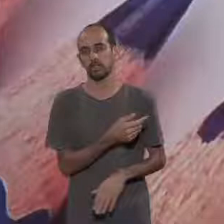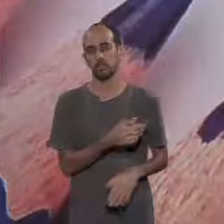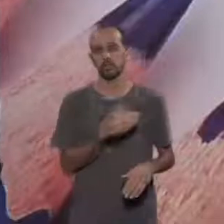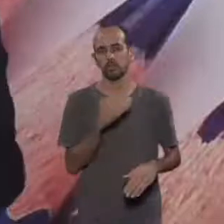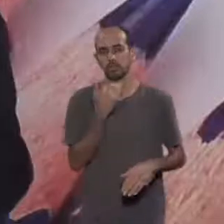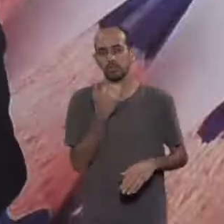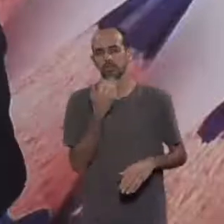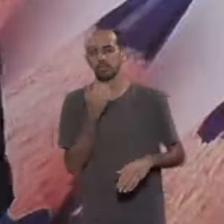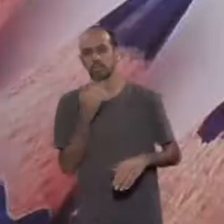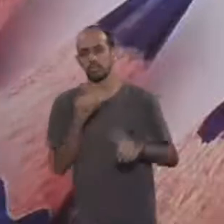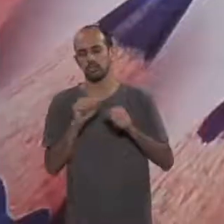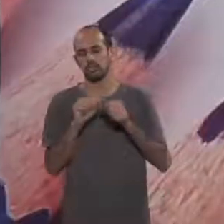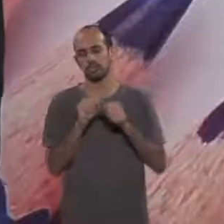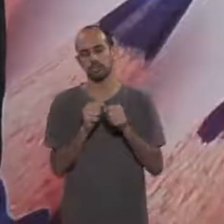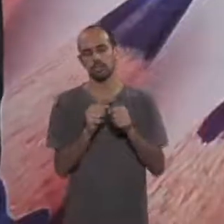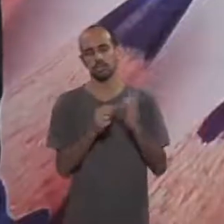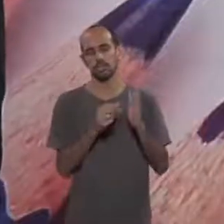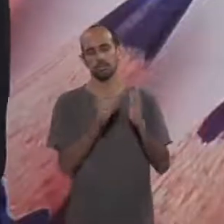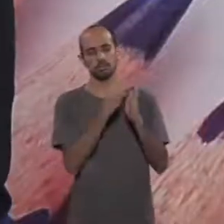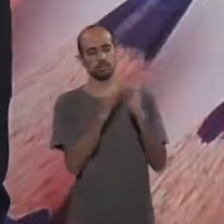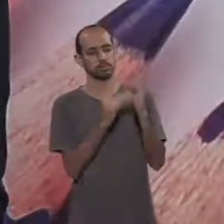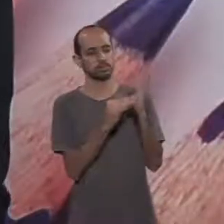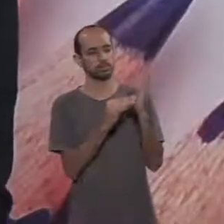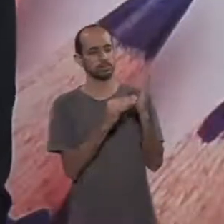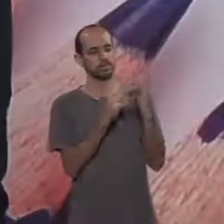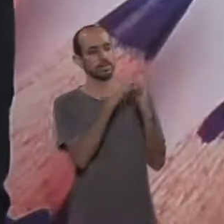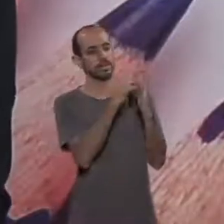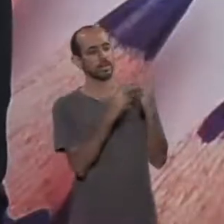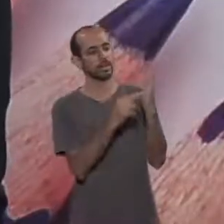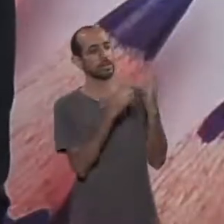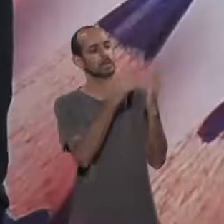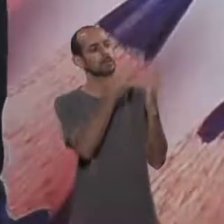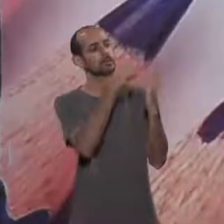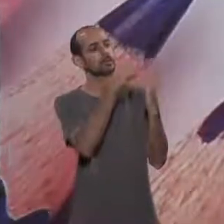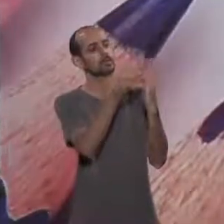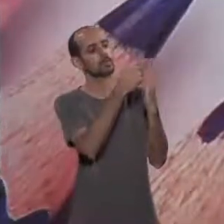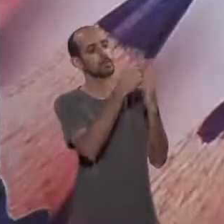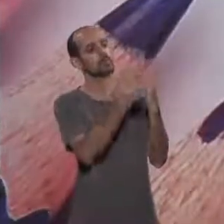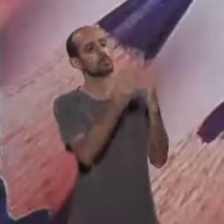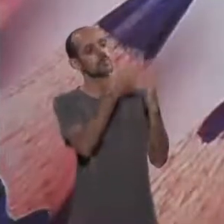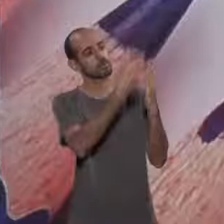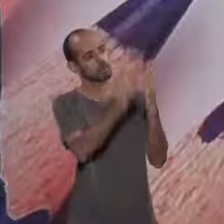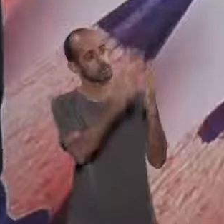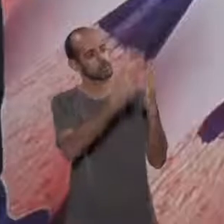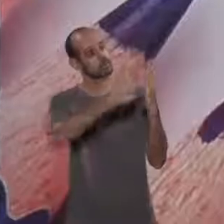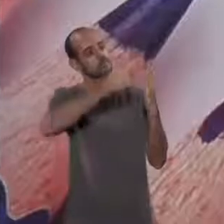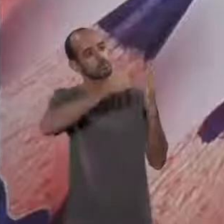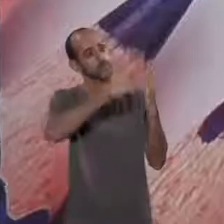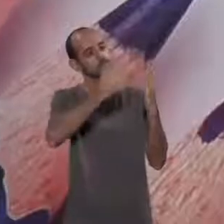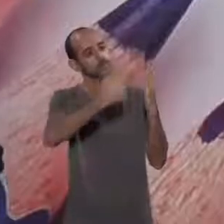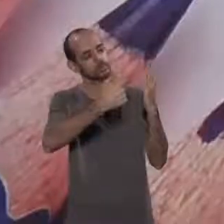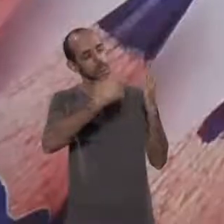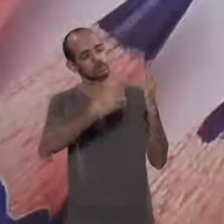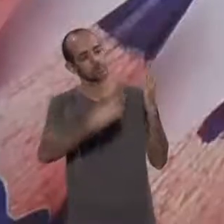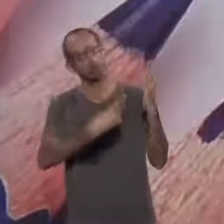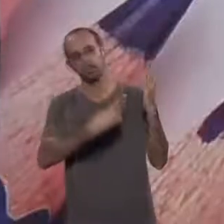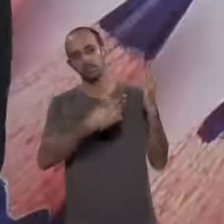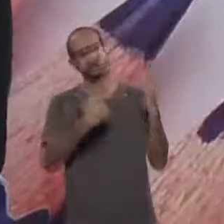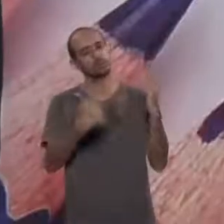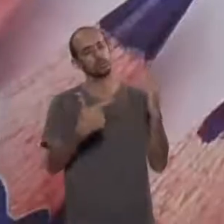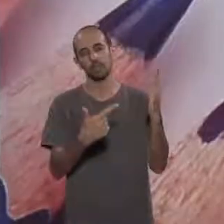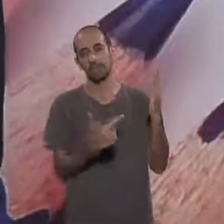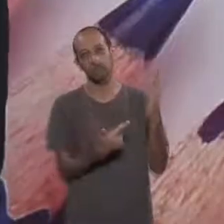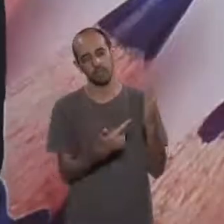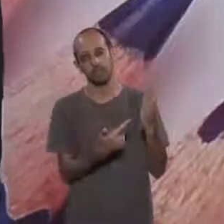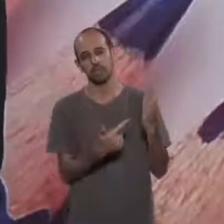fazer uma apostila desse tamanho, olha, é assim que você trata alunos com síndrome de Down. O planejamento deve ser assim, não tem receita de